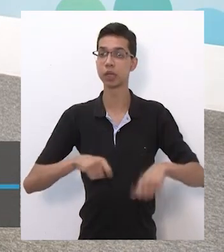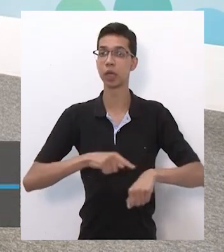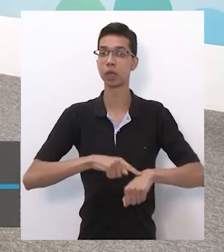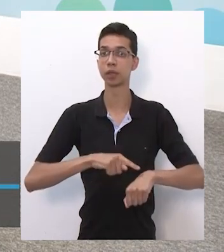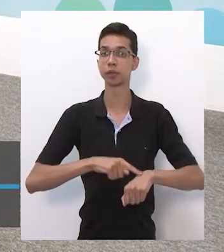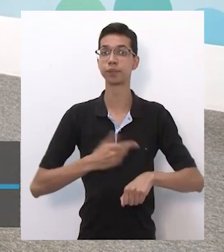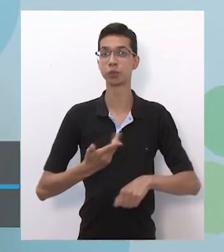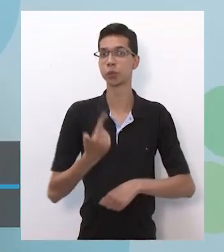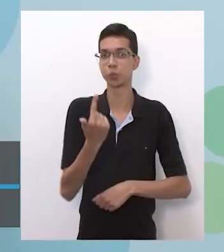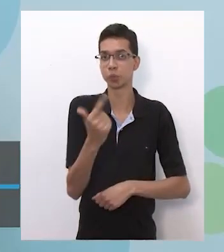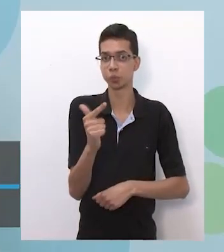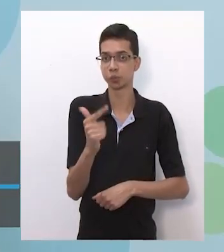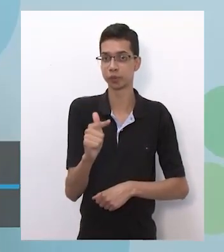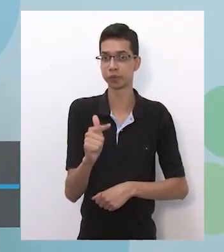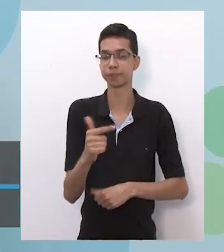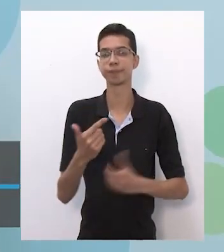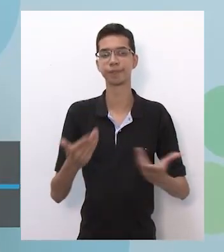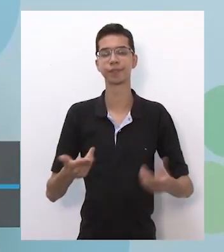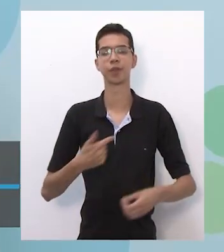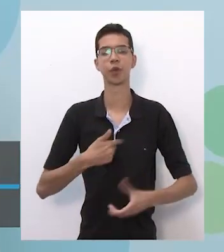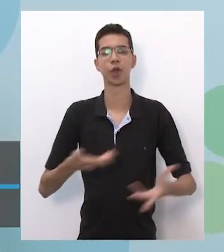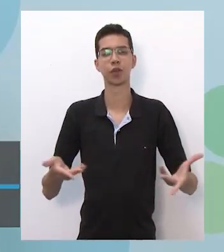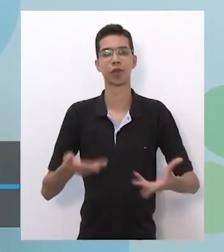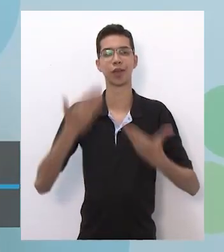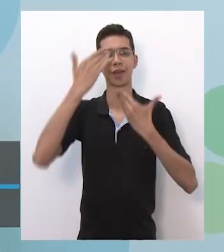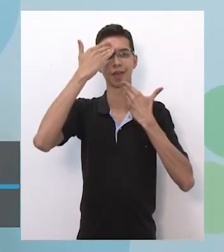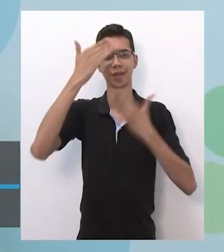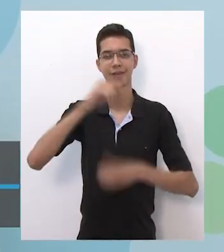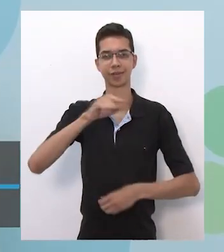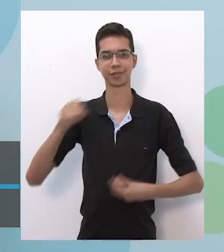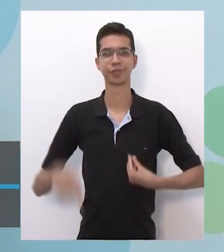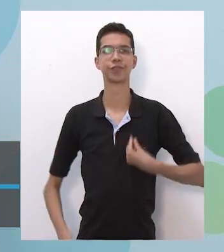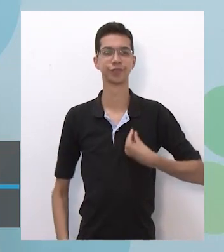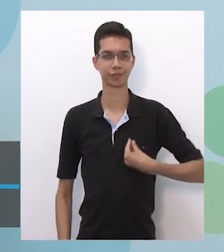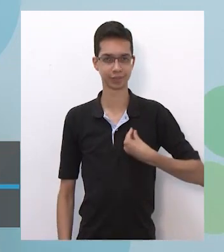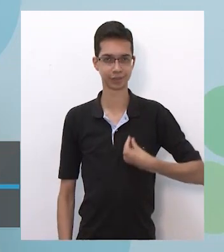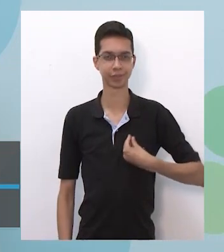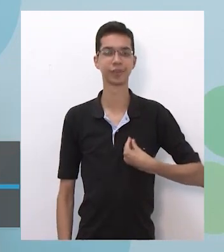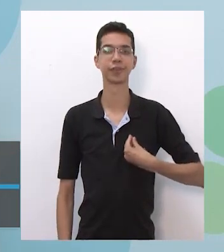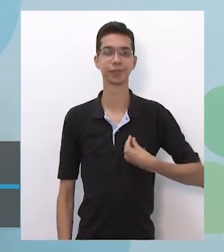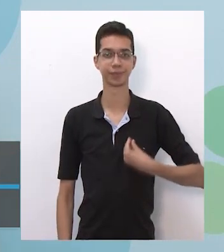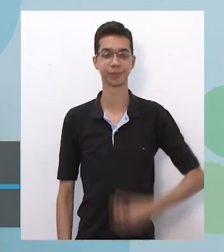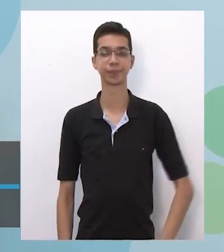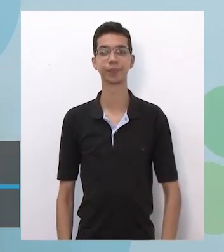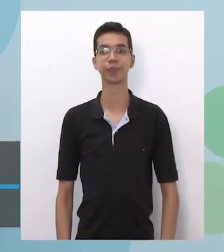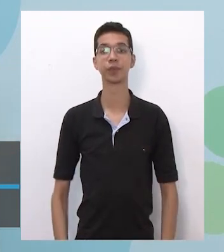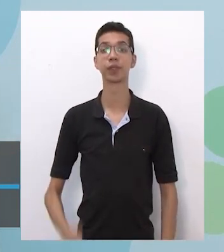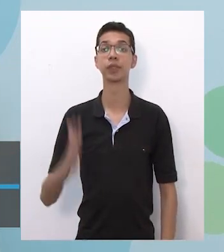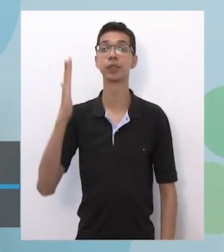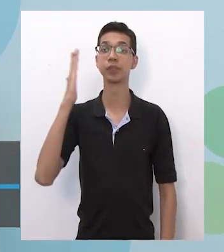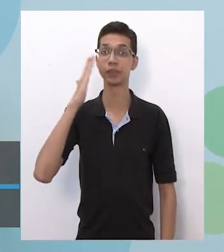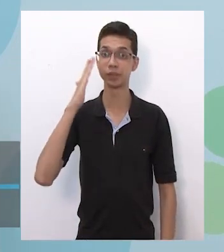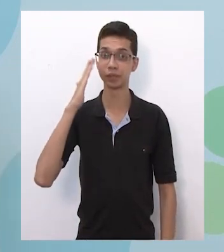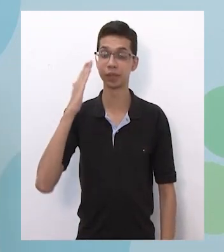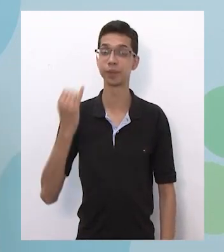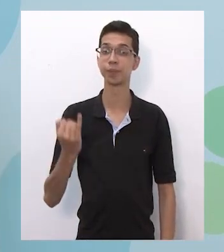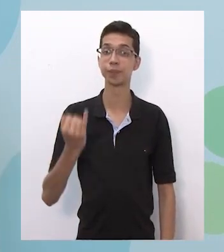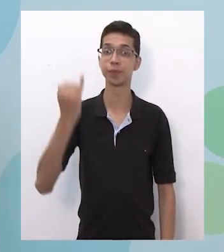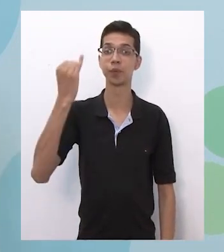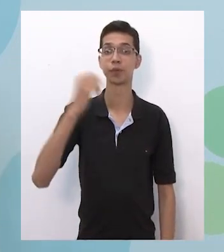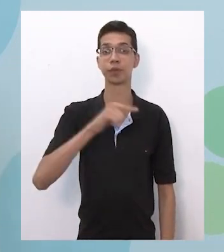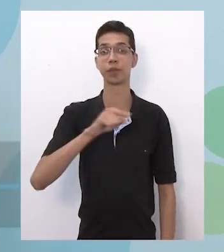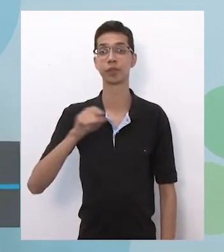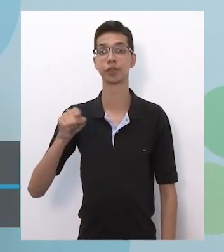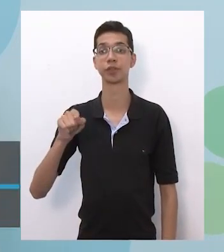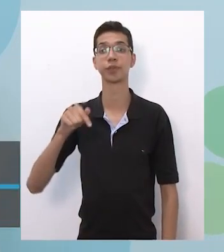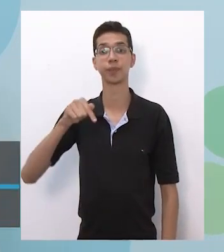não houver postagens, eu já gostaria de agradecer demais a presença de todos vocês aqui. A gente sabe o quanto é importante estar aqui falando sobre